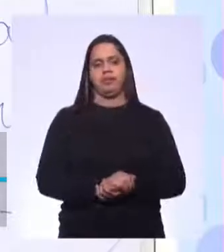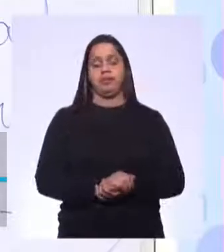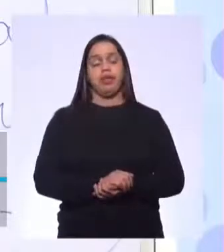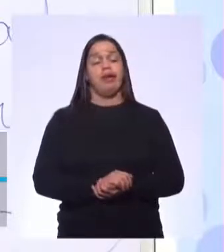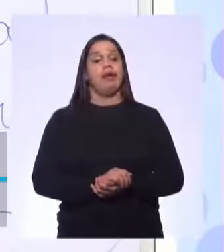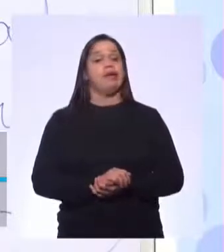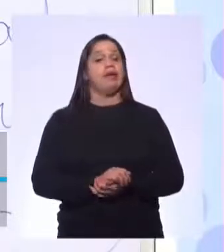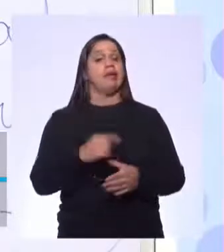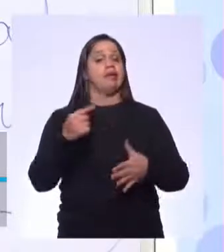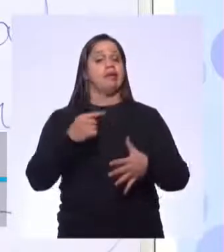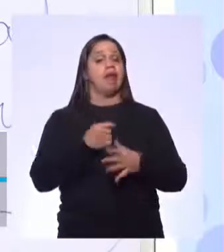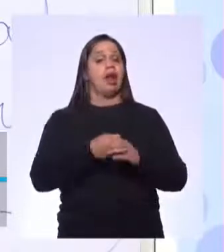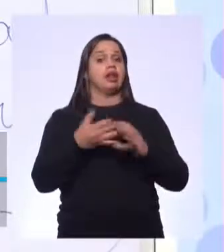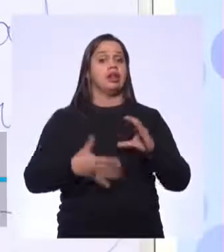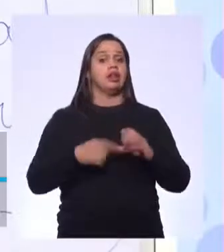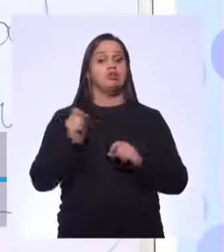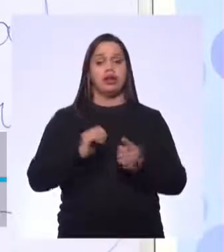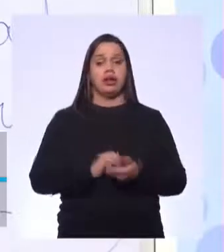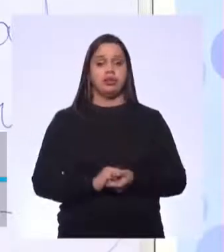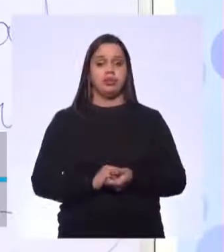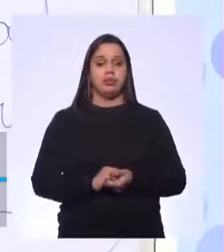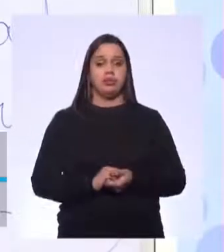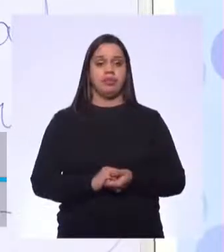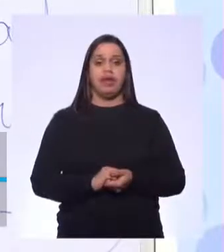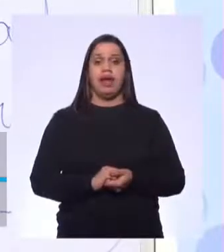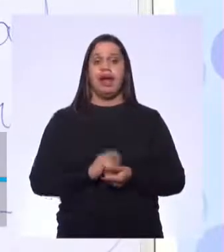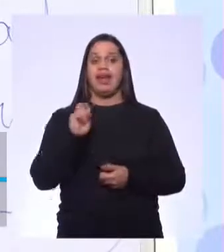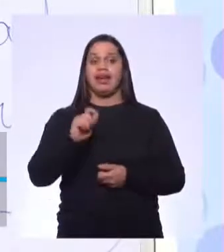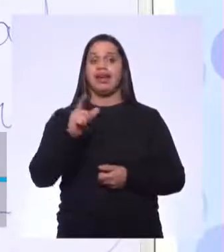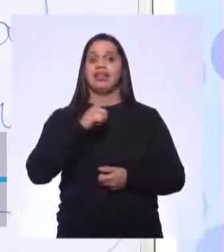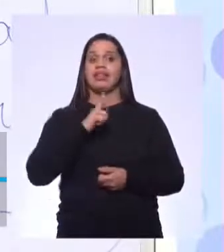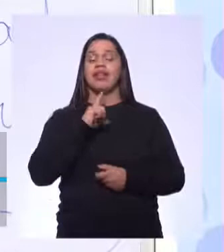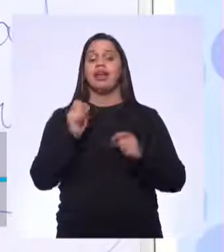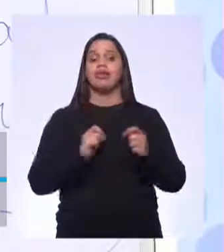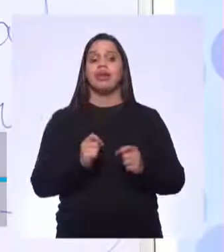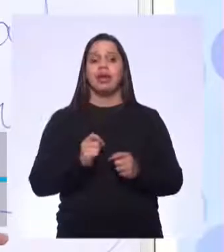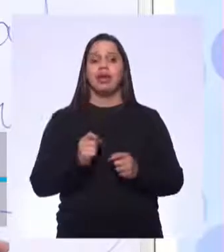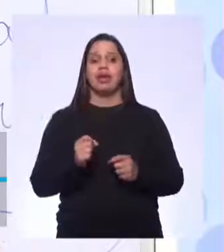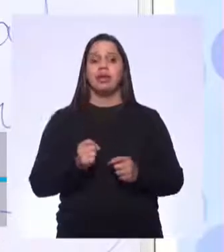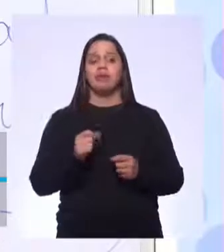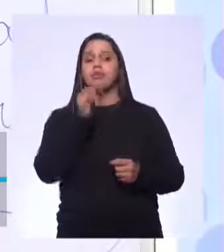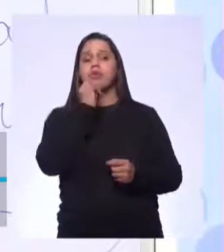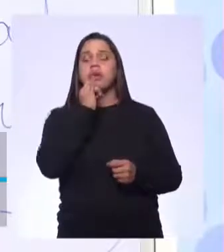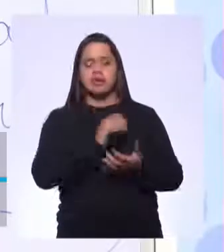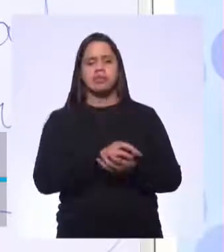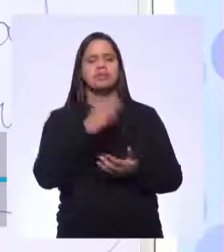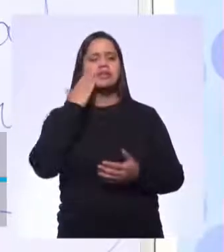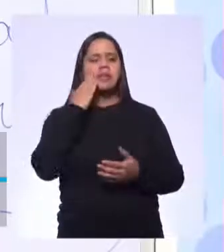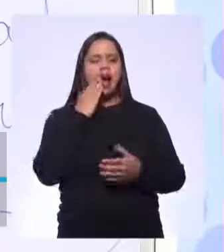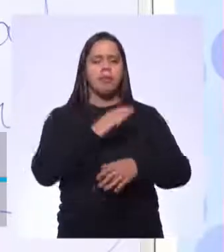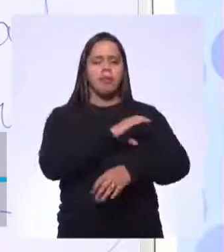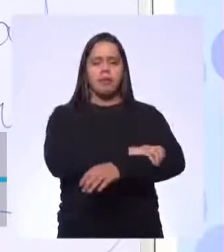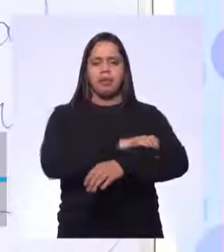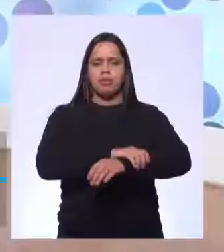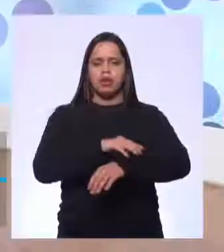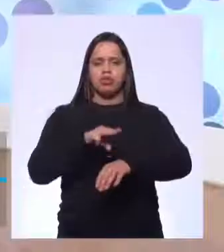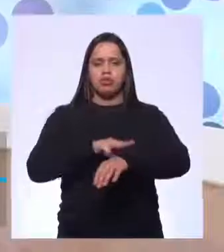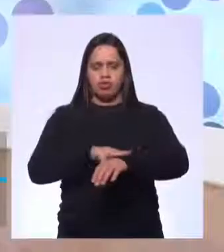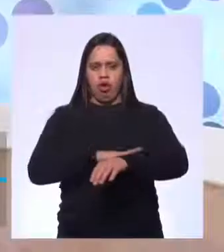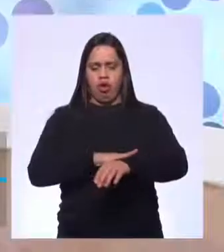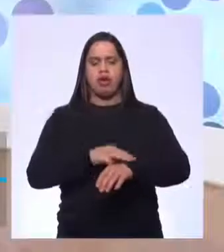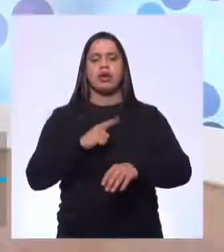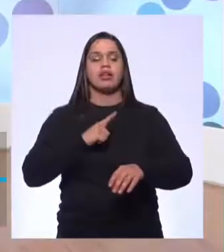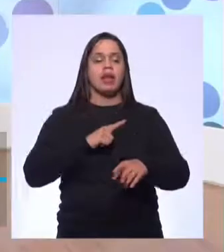critério? Era ter quem tinha uma quantidade X de alqueires de mandioca. Você já ouviu falar da Constituição da Mandioca,